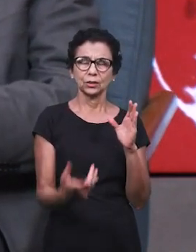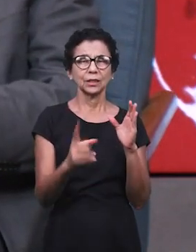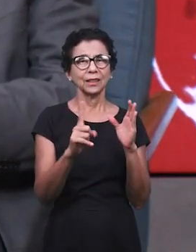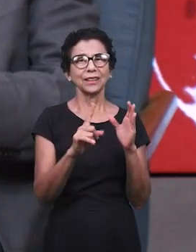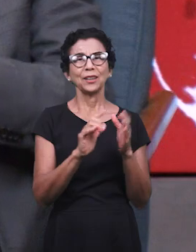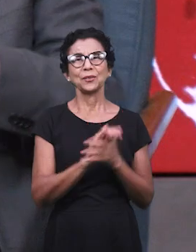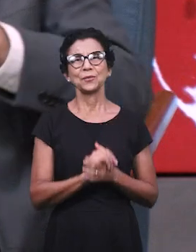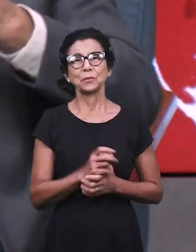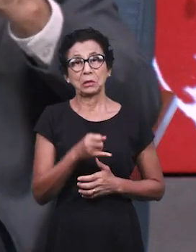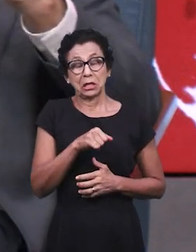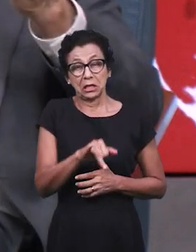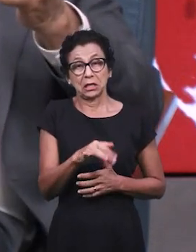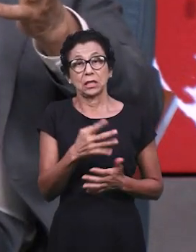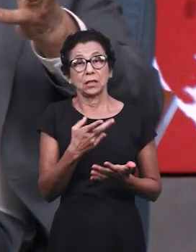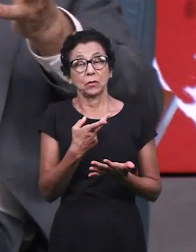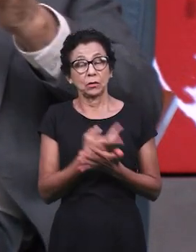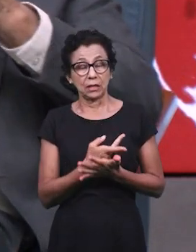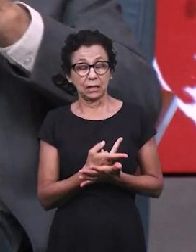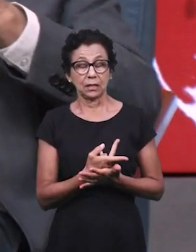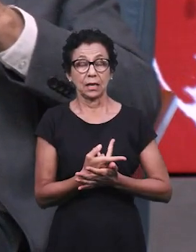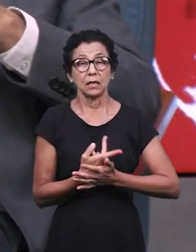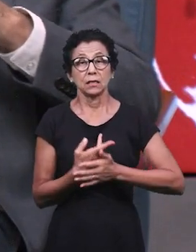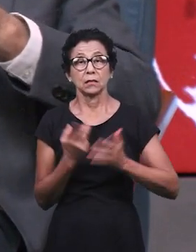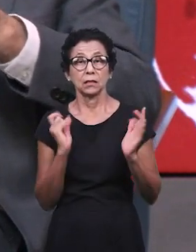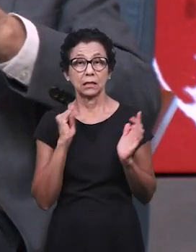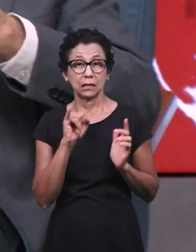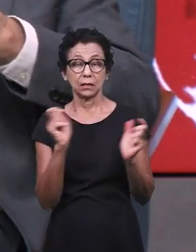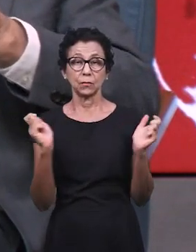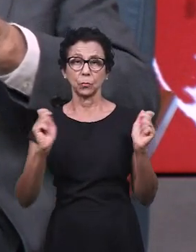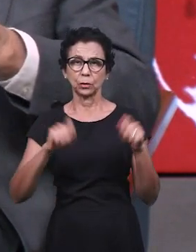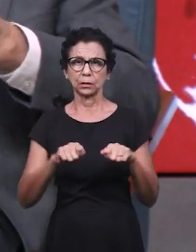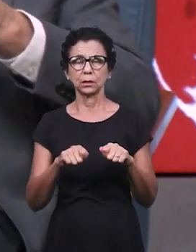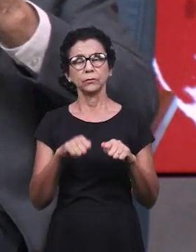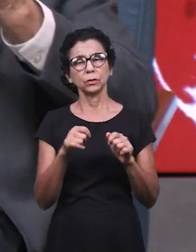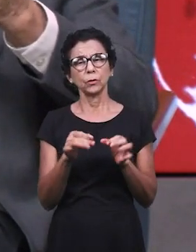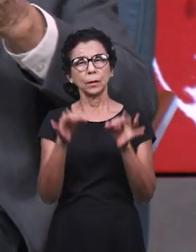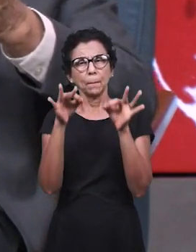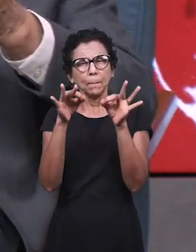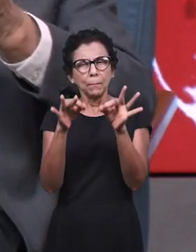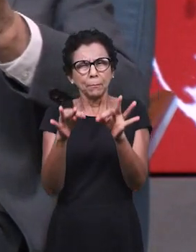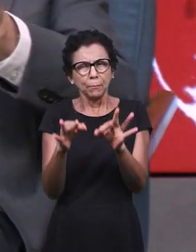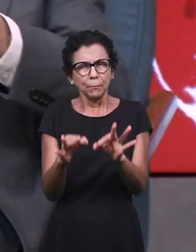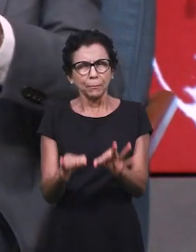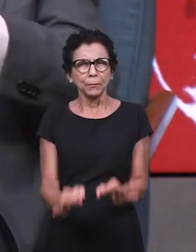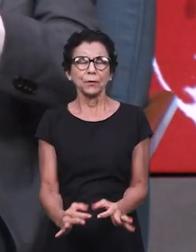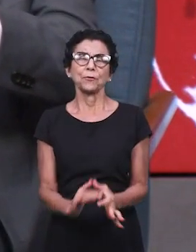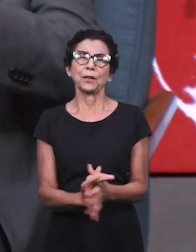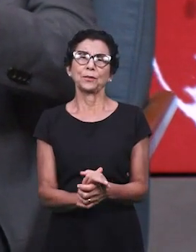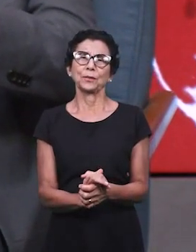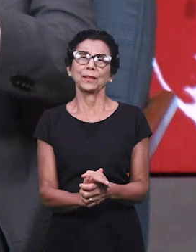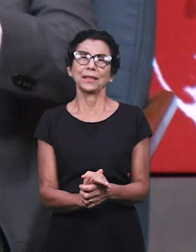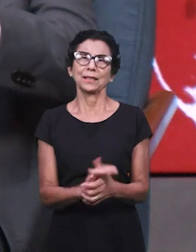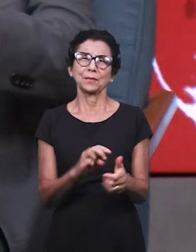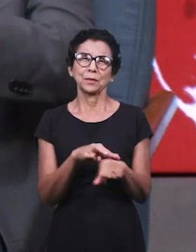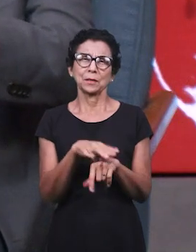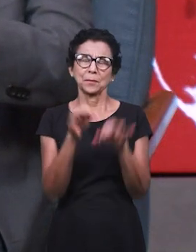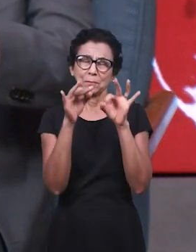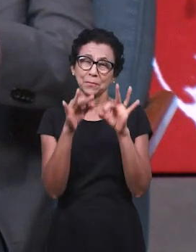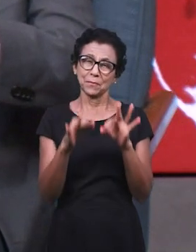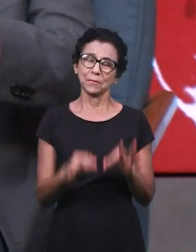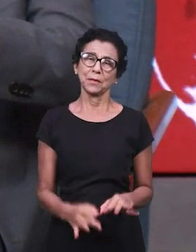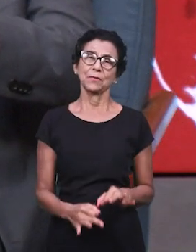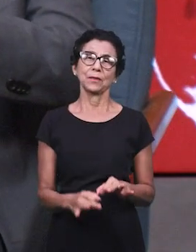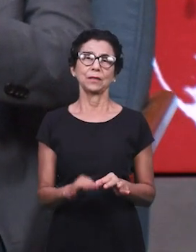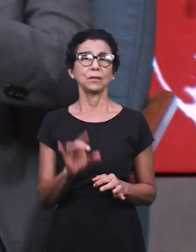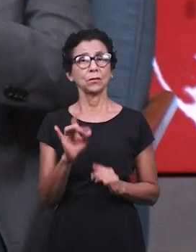perfeitos. É por isso que quando Jesus mostra aquela experiência